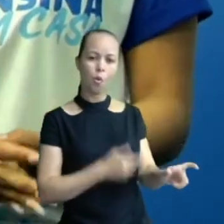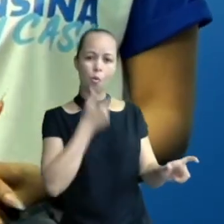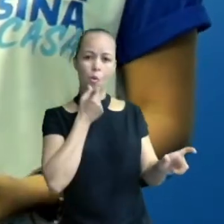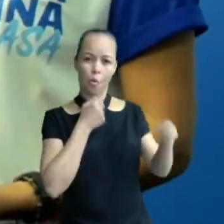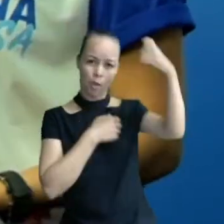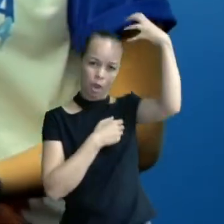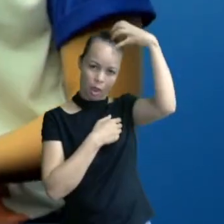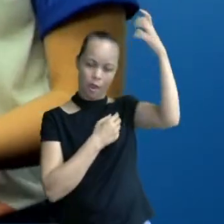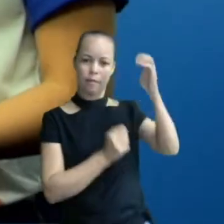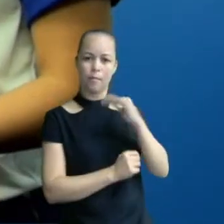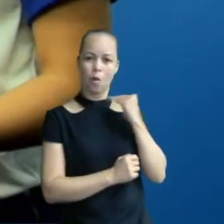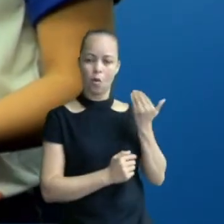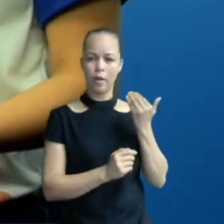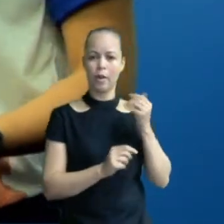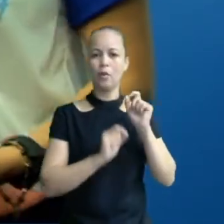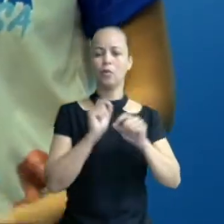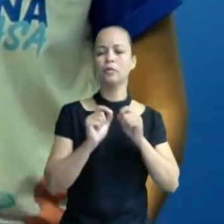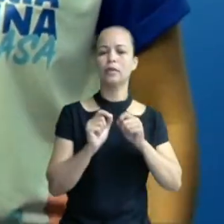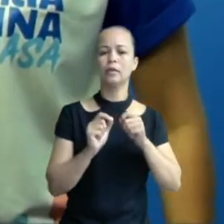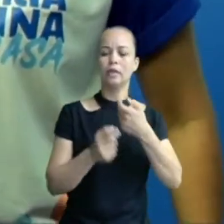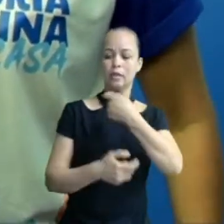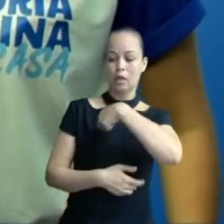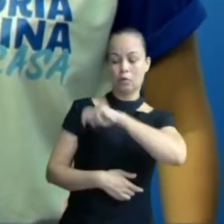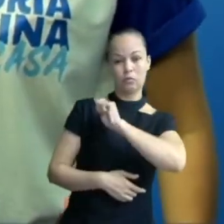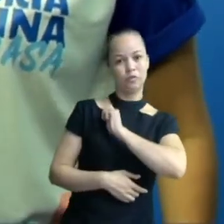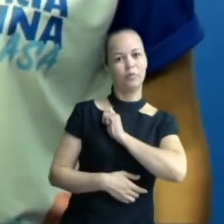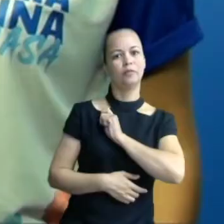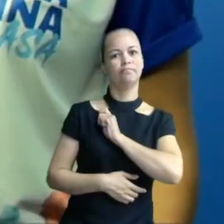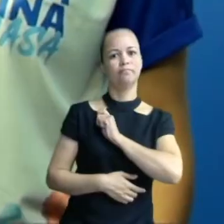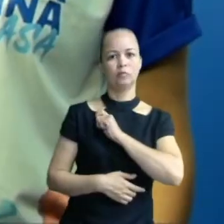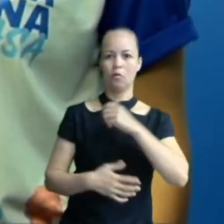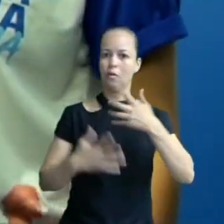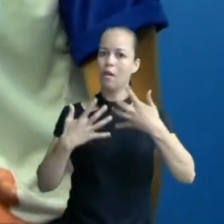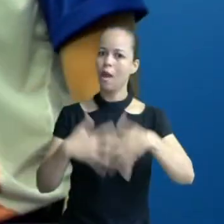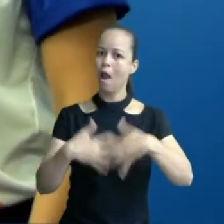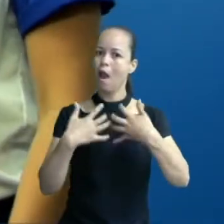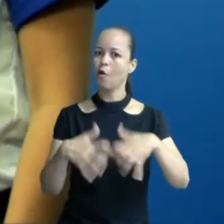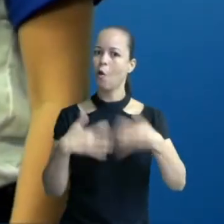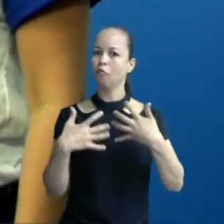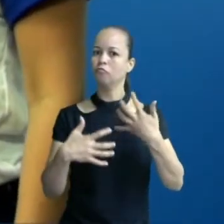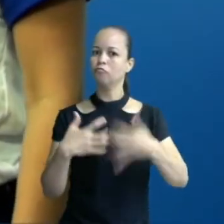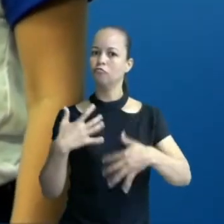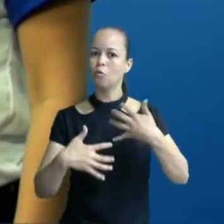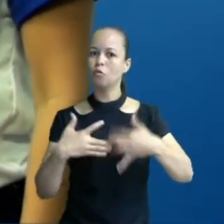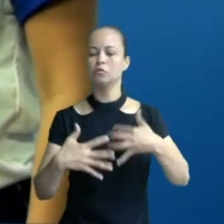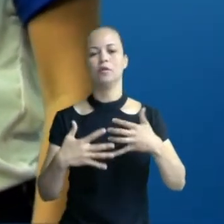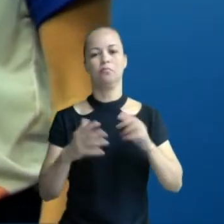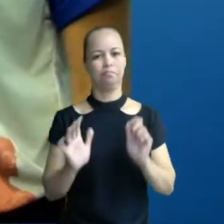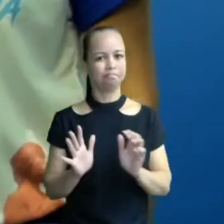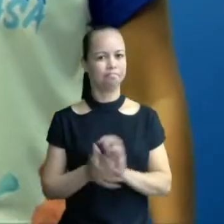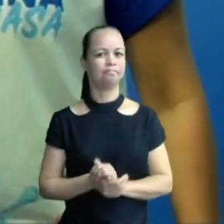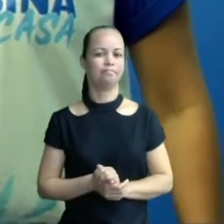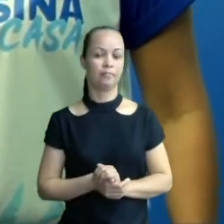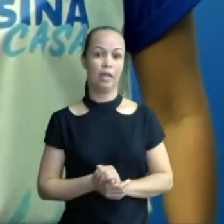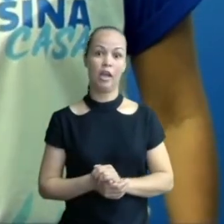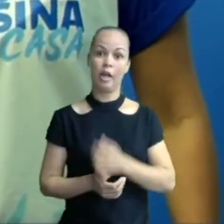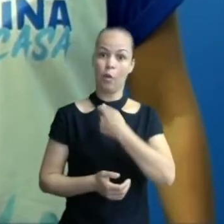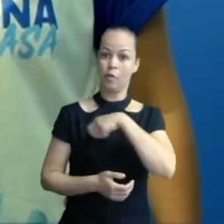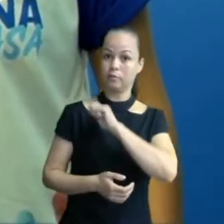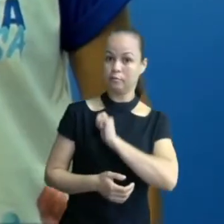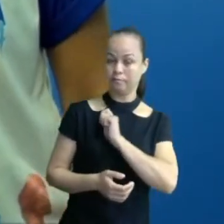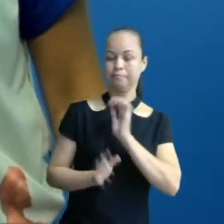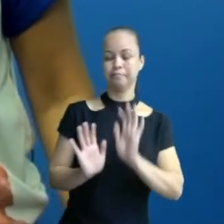que ele tinha era um espanhol. Olha a confusão que deu. Era um espanhol. Aí,